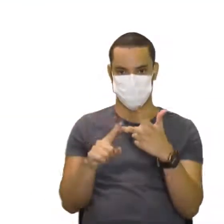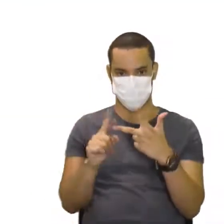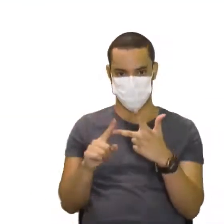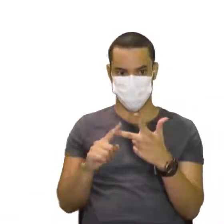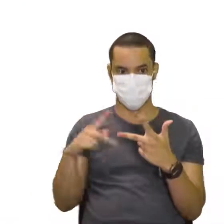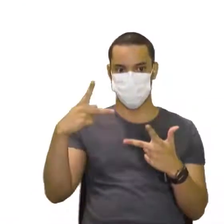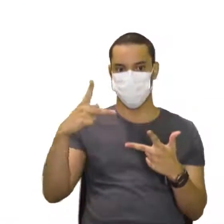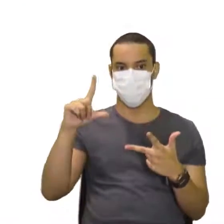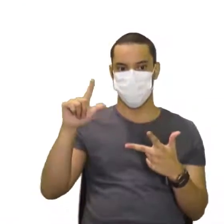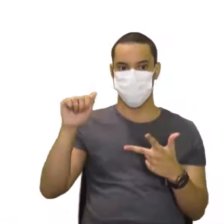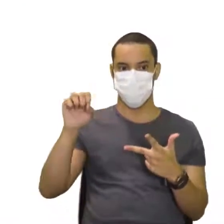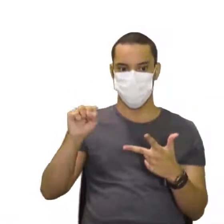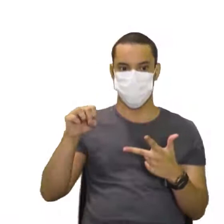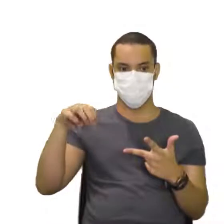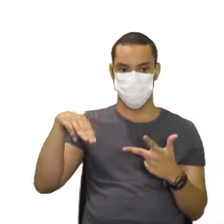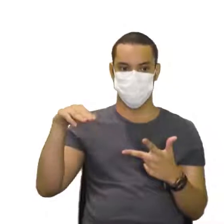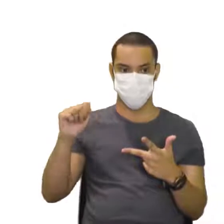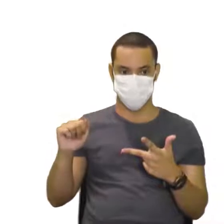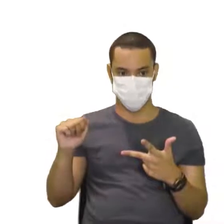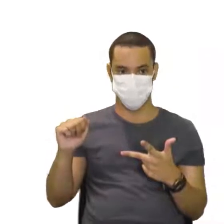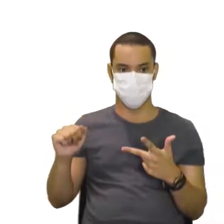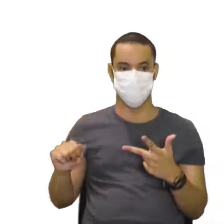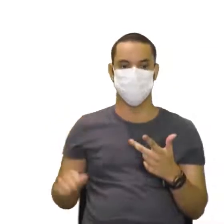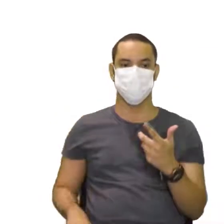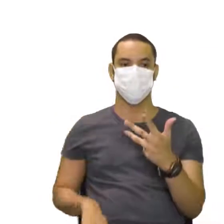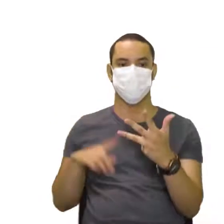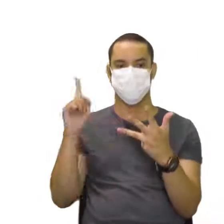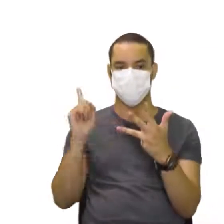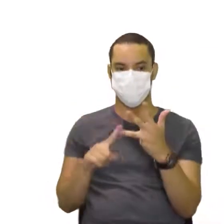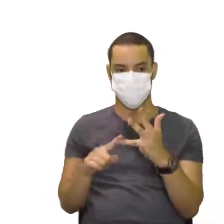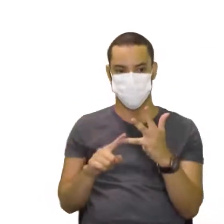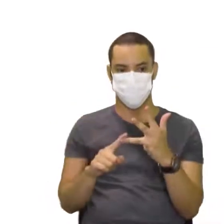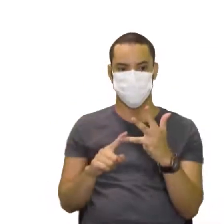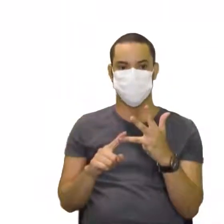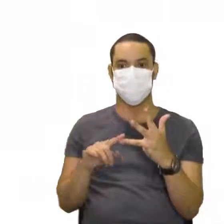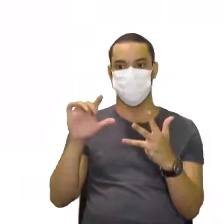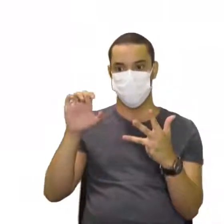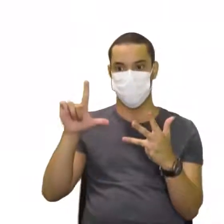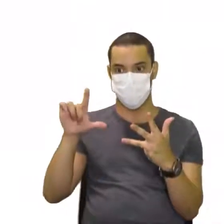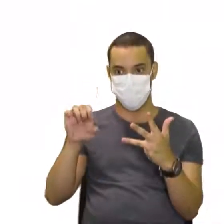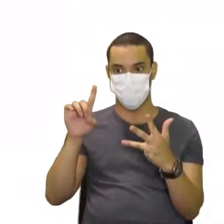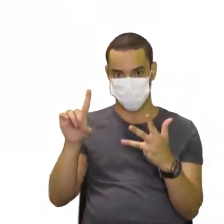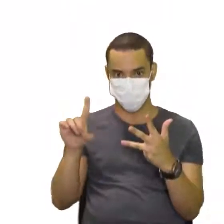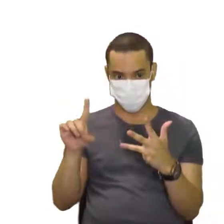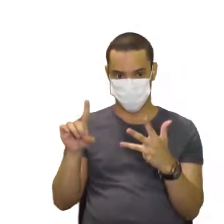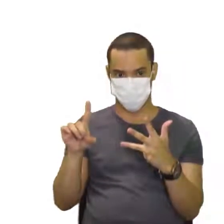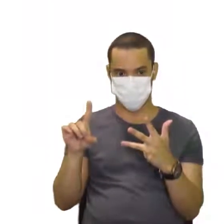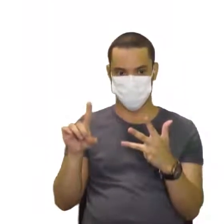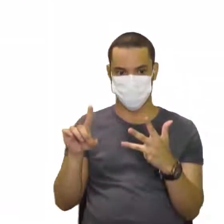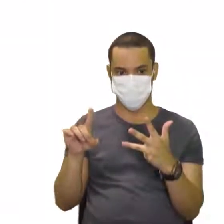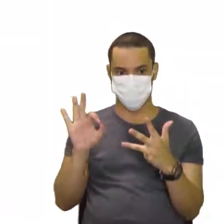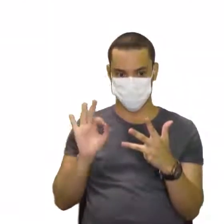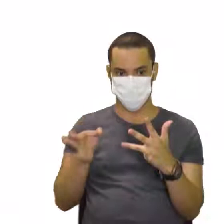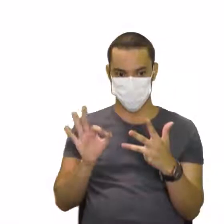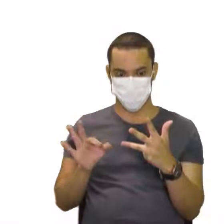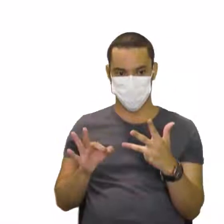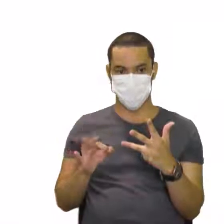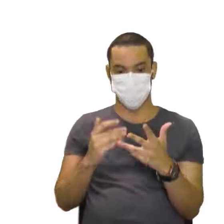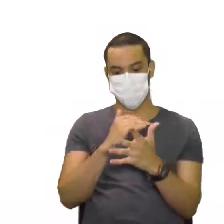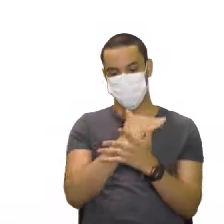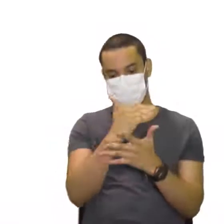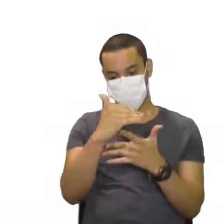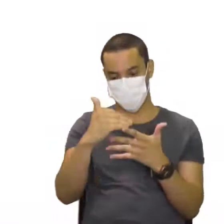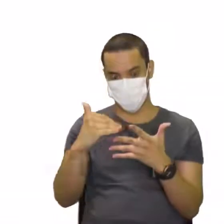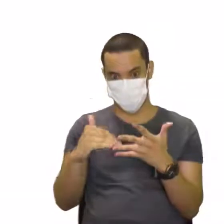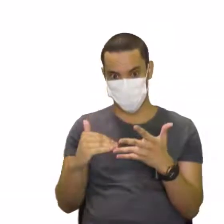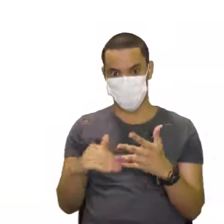de plasma, certo? E nós chegamos aqui, olha só, com a de LED, ok? Que é um diodo semicondutor,